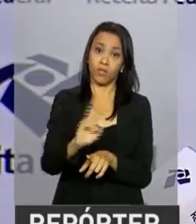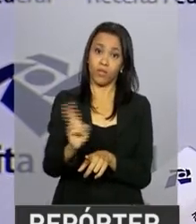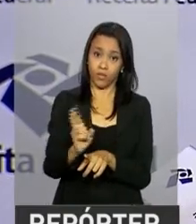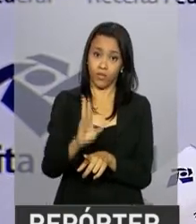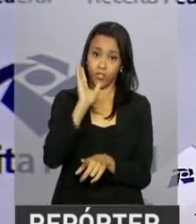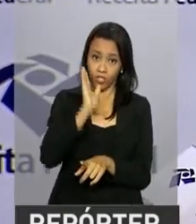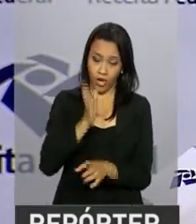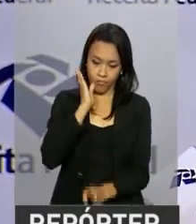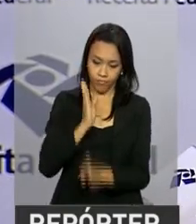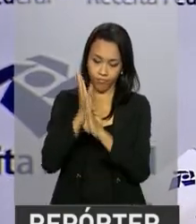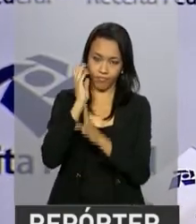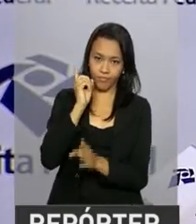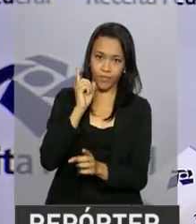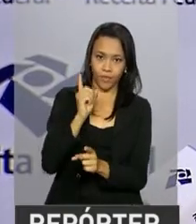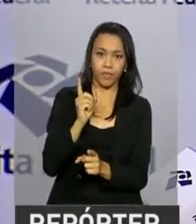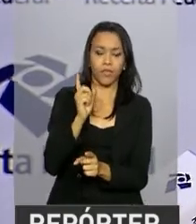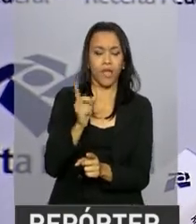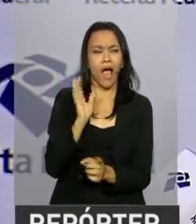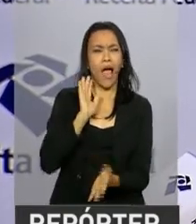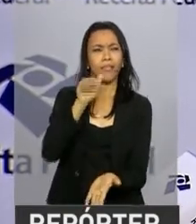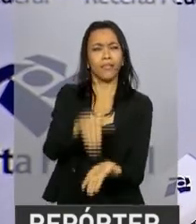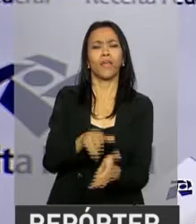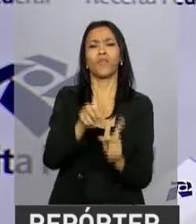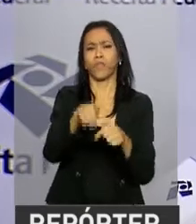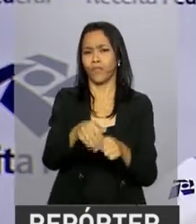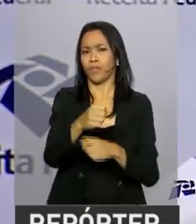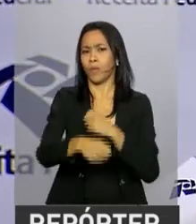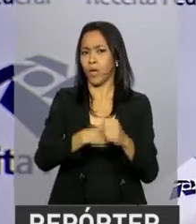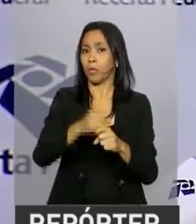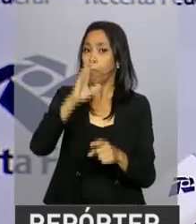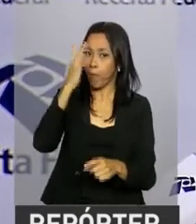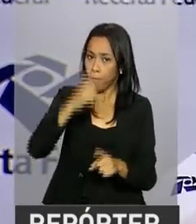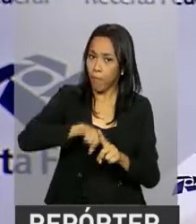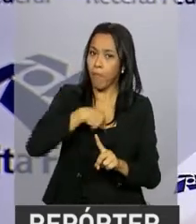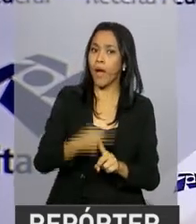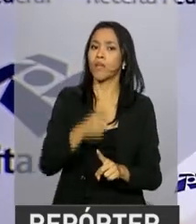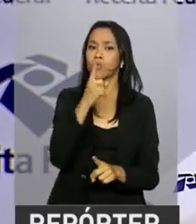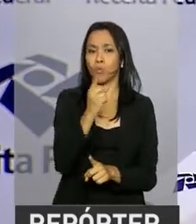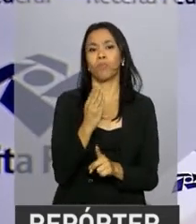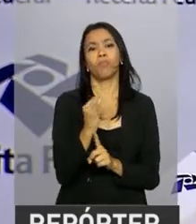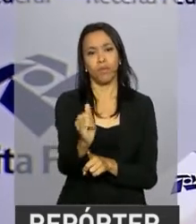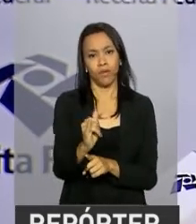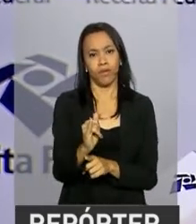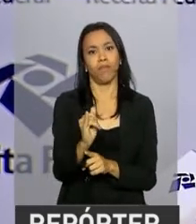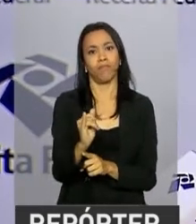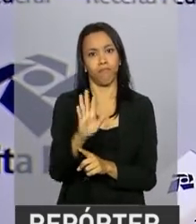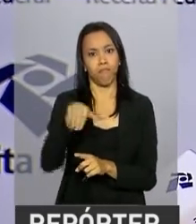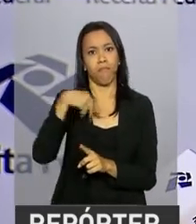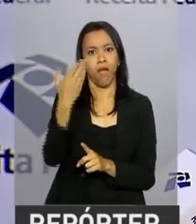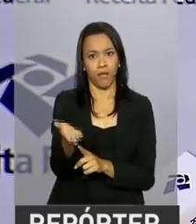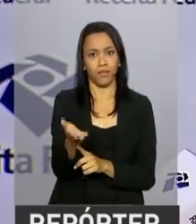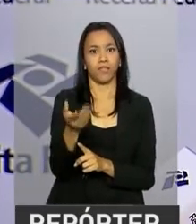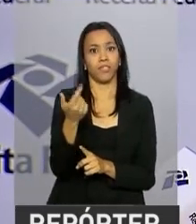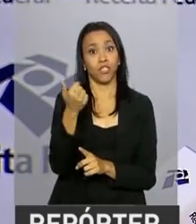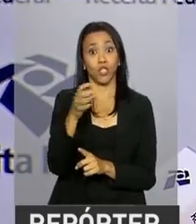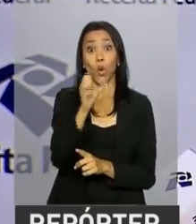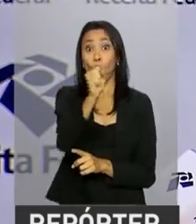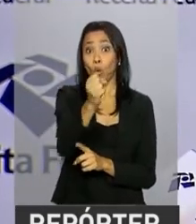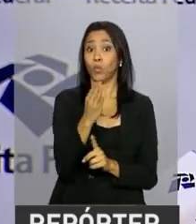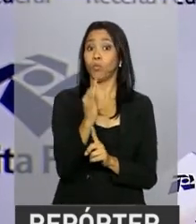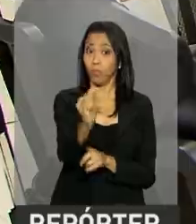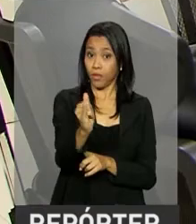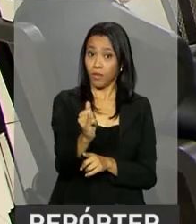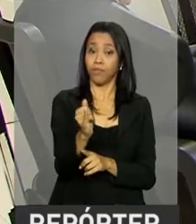autuados. E temos uma expectativa de até o final do ano lançar mais 1 bilhão e 500 milhões. Ou seja, até o final do ano nós temos uma expectativa de 8 bilhões